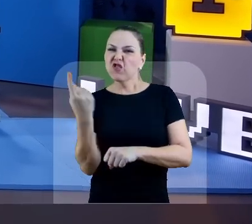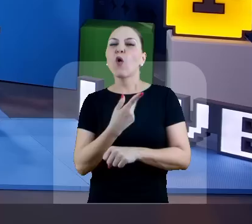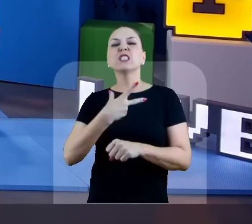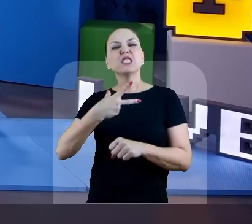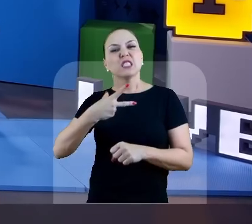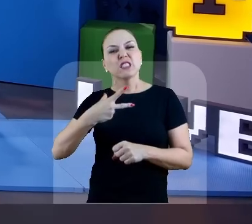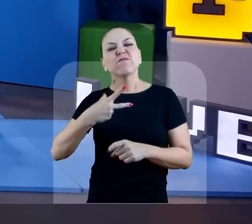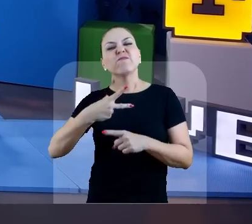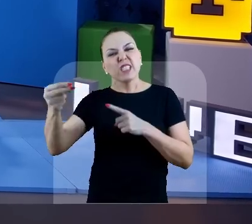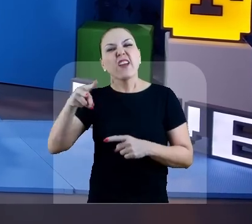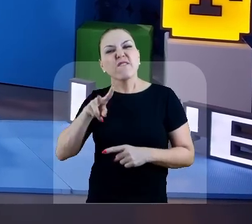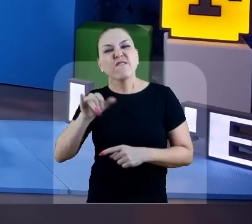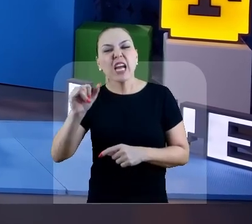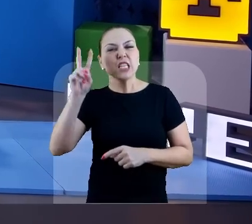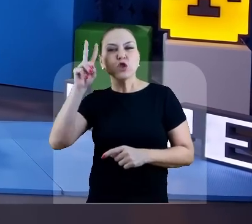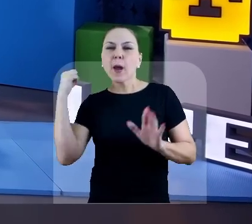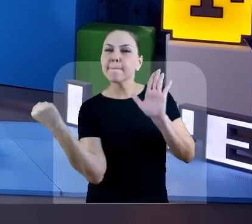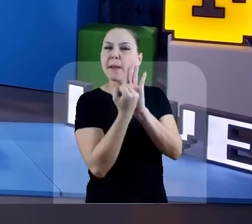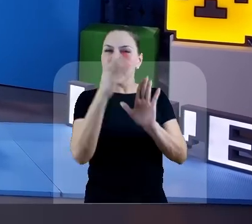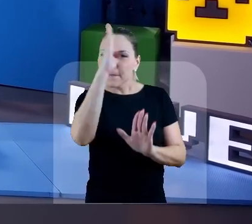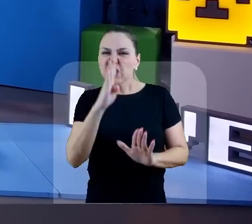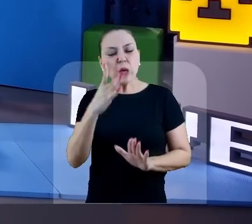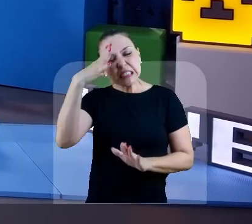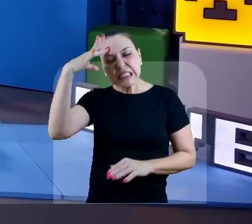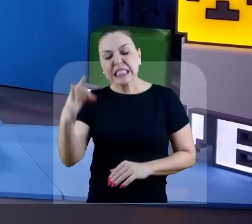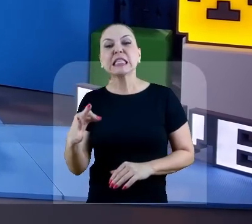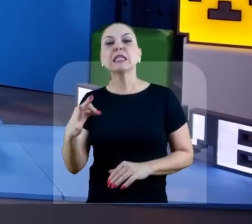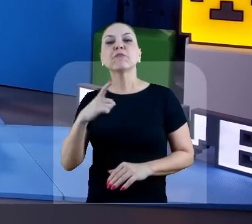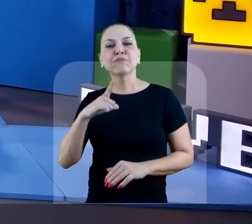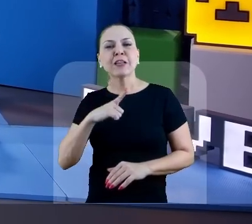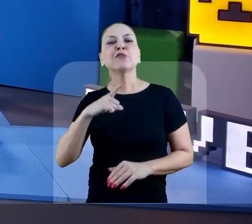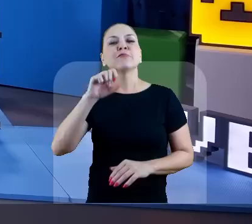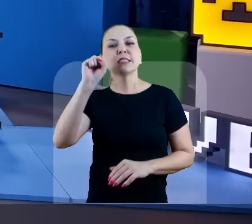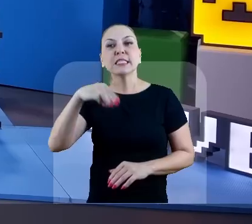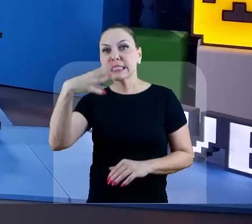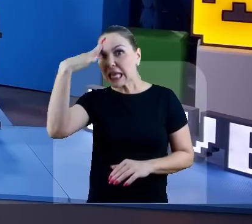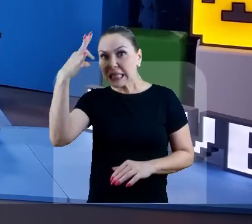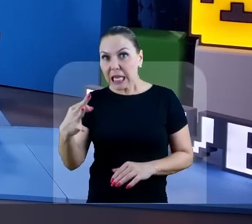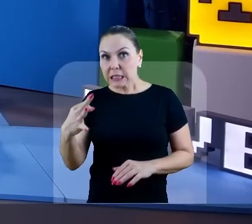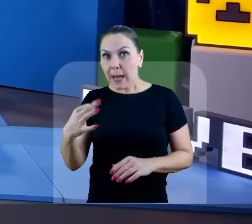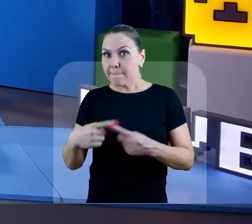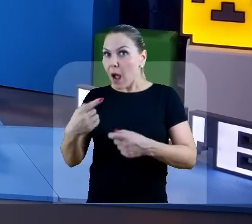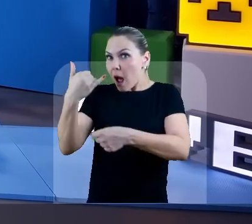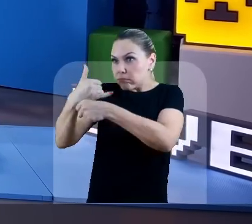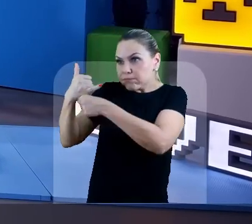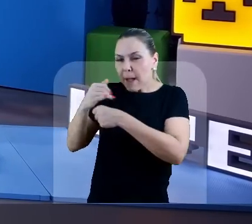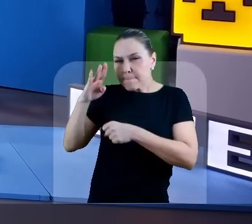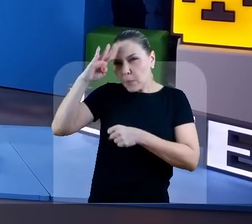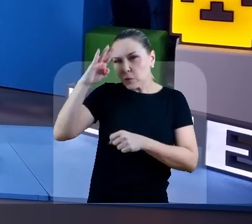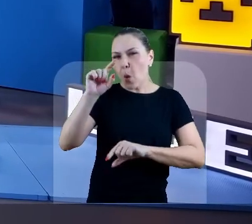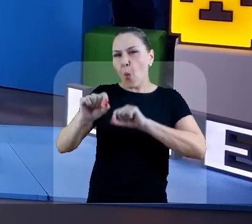o recorde de senadores da história do Brasil. Eu tenho certeza disso. Tenho certeza disso. O comando